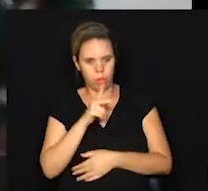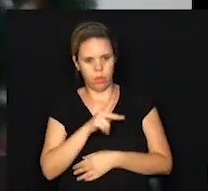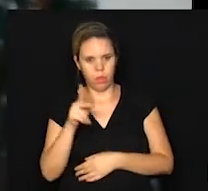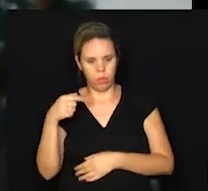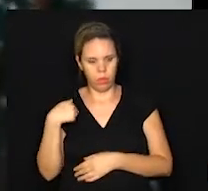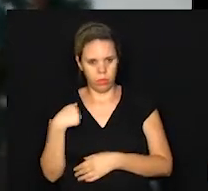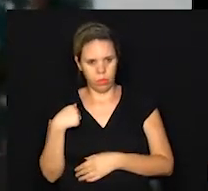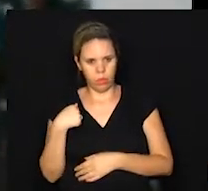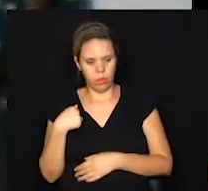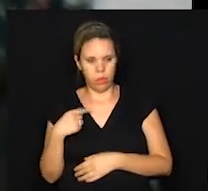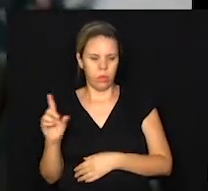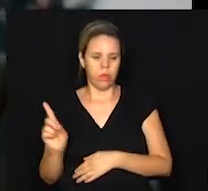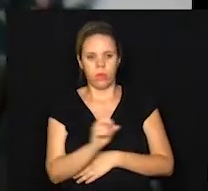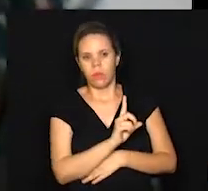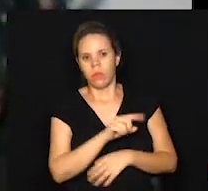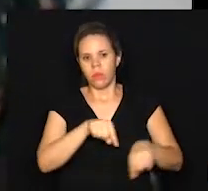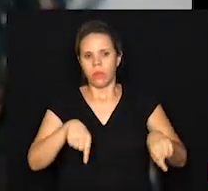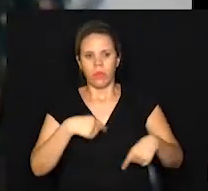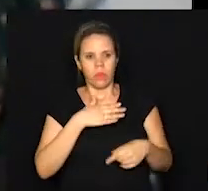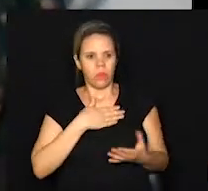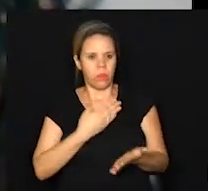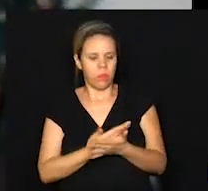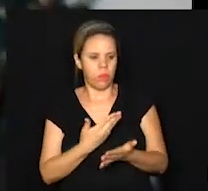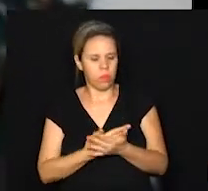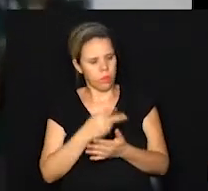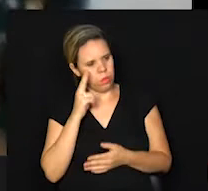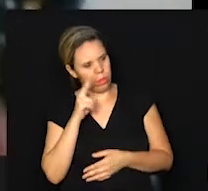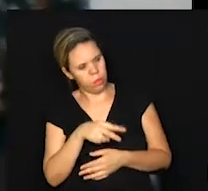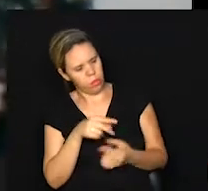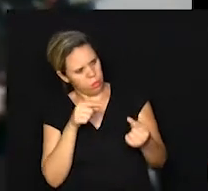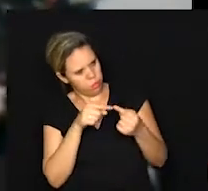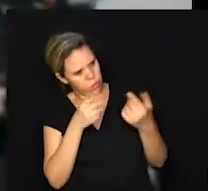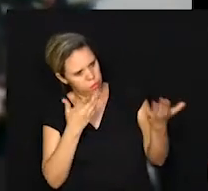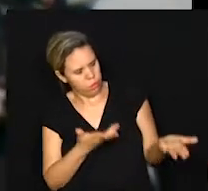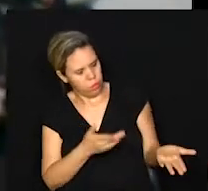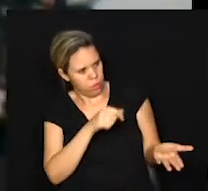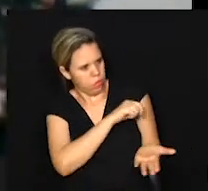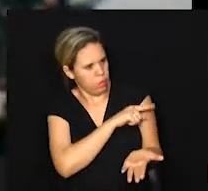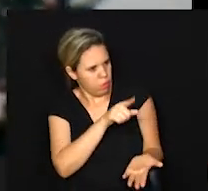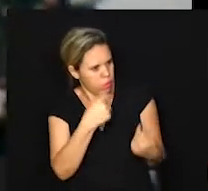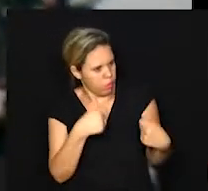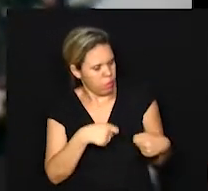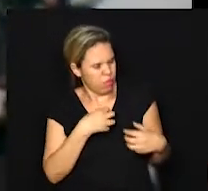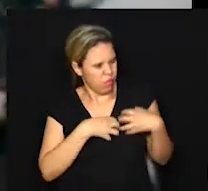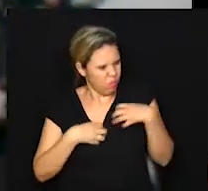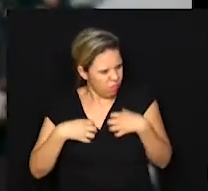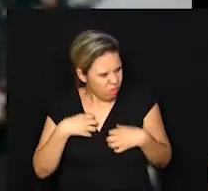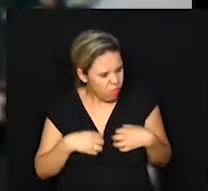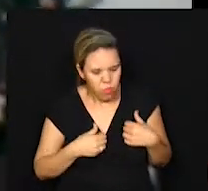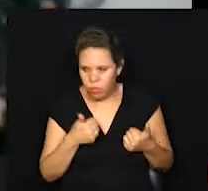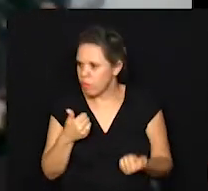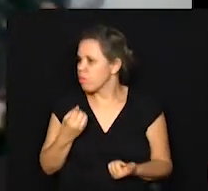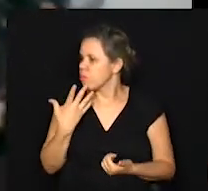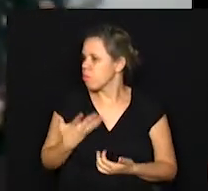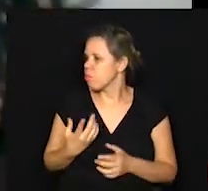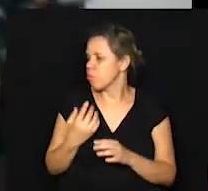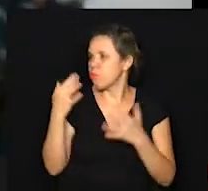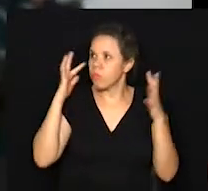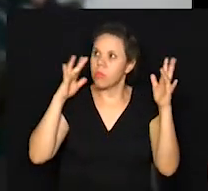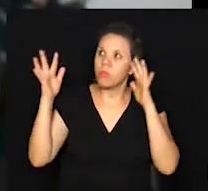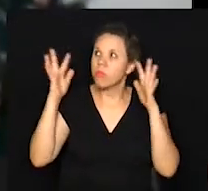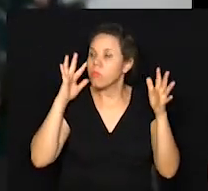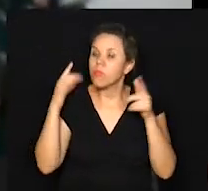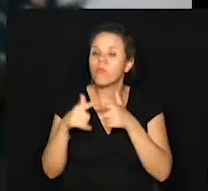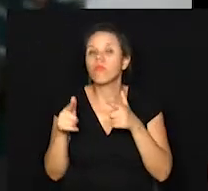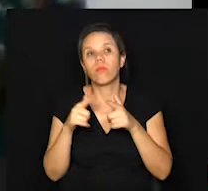que chego em sala de aula, eu gosto de identificar o meu aluno. Eu preciso saber se ele está deprimido, se ele está bem, se ele está distraído, se ele tem um